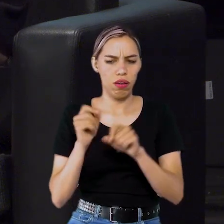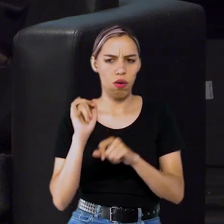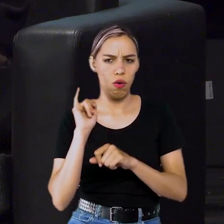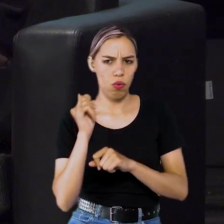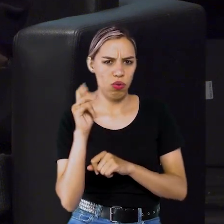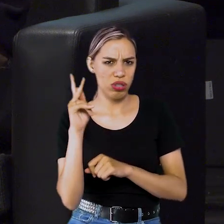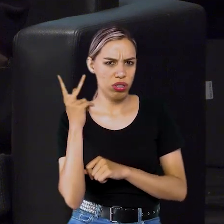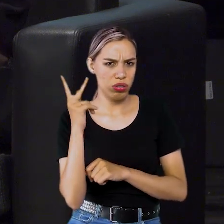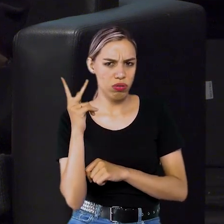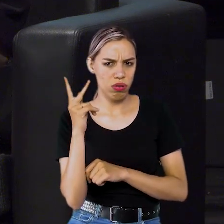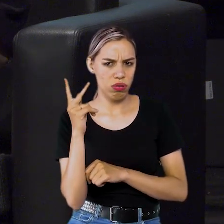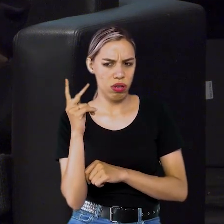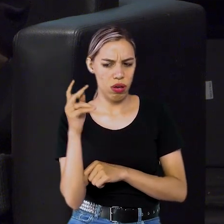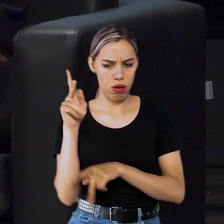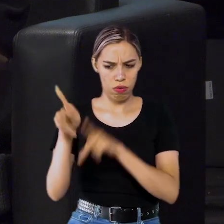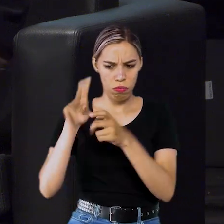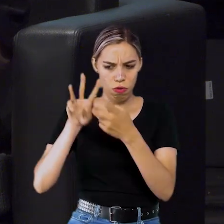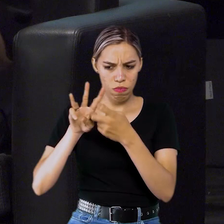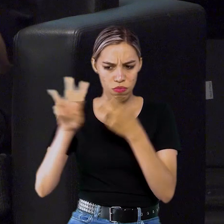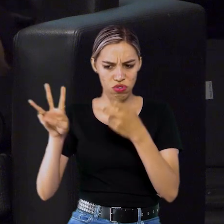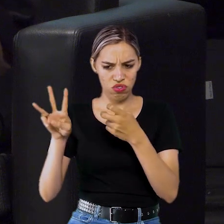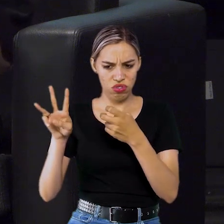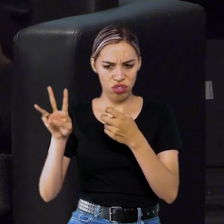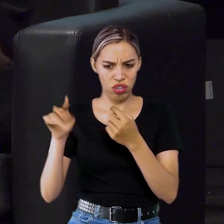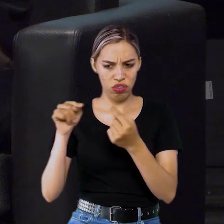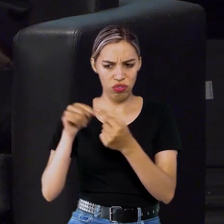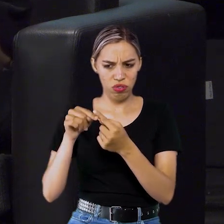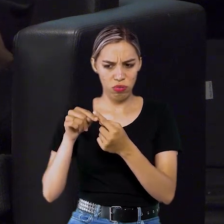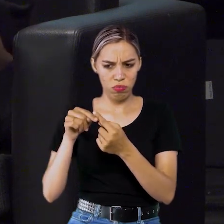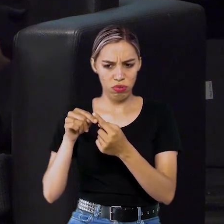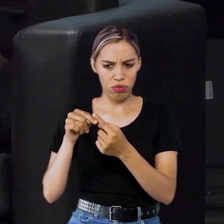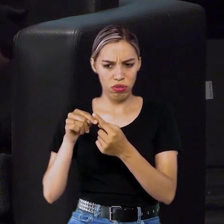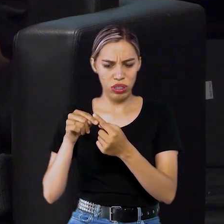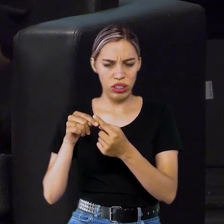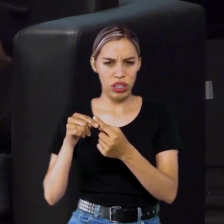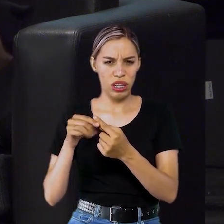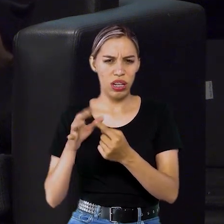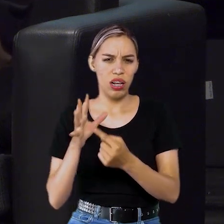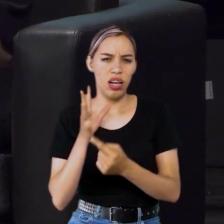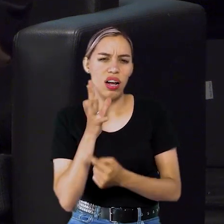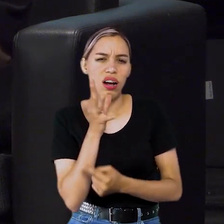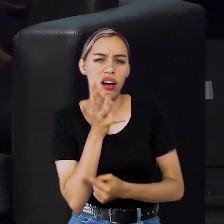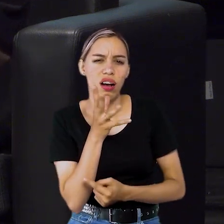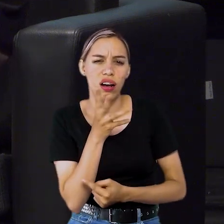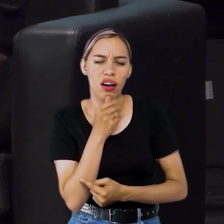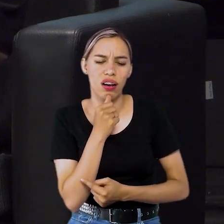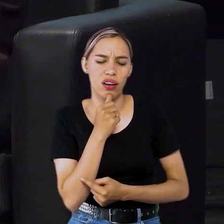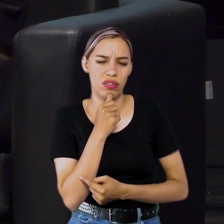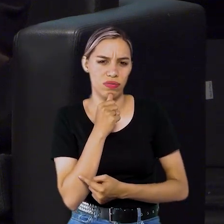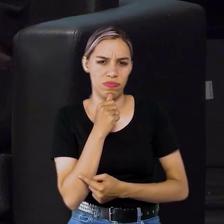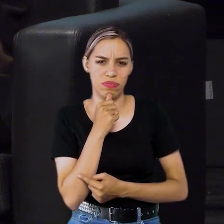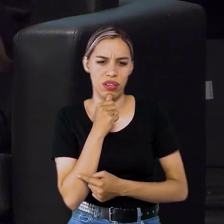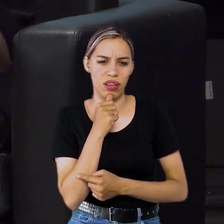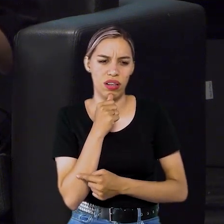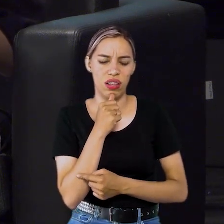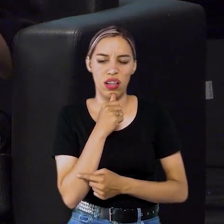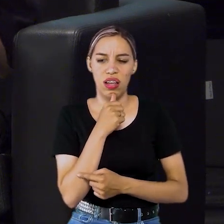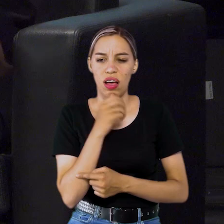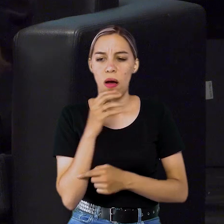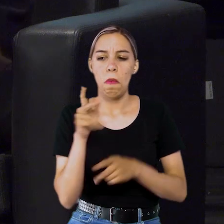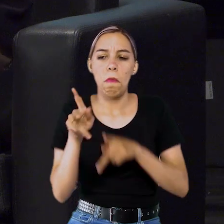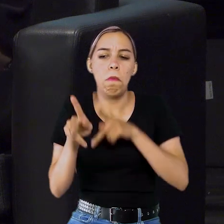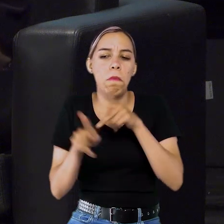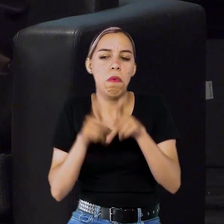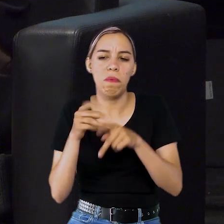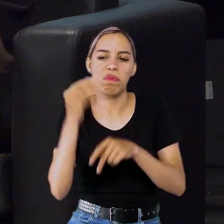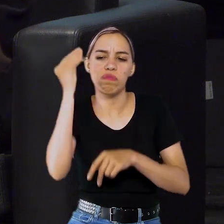como, né, na verdade, um atraso ao progresso, que nos coloca, né, como